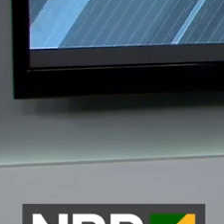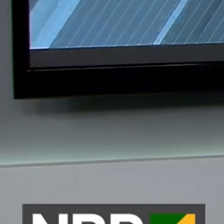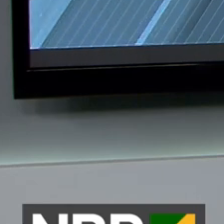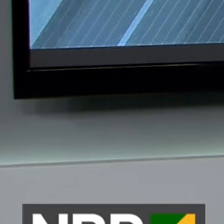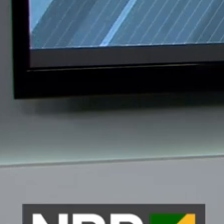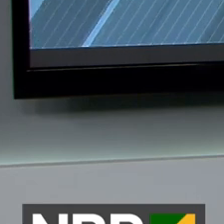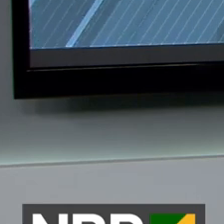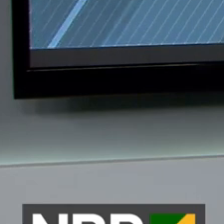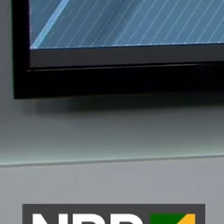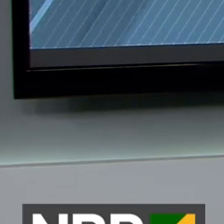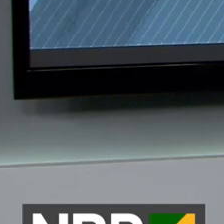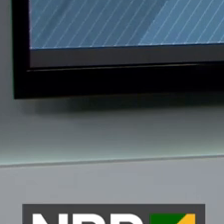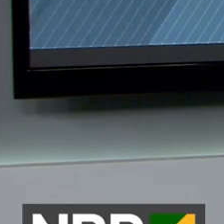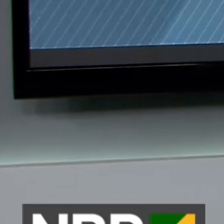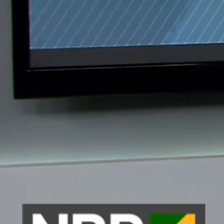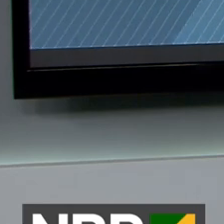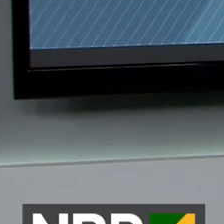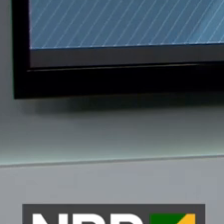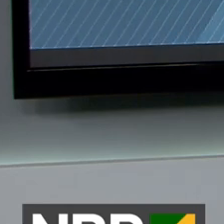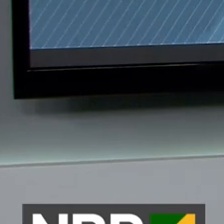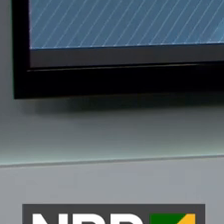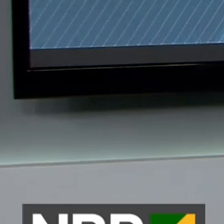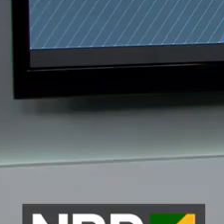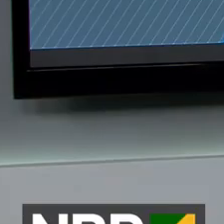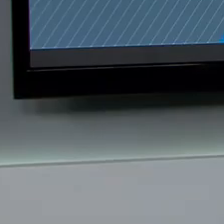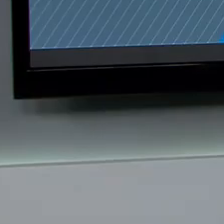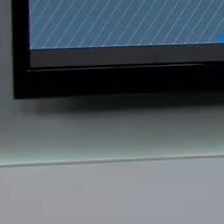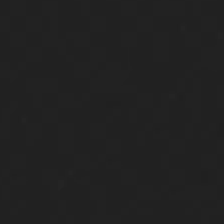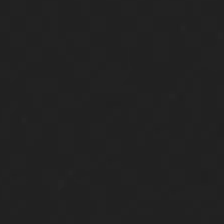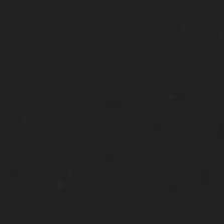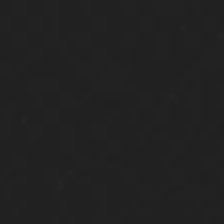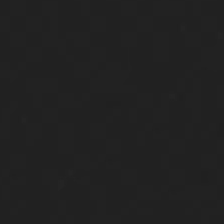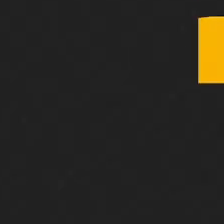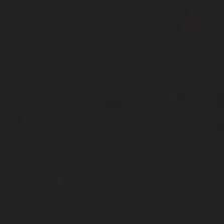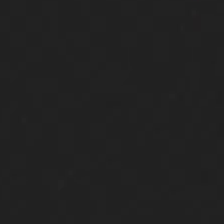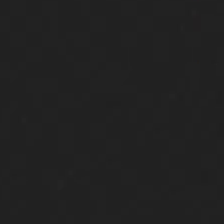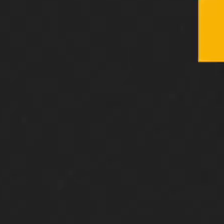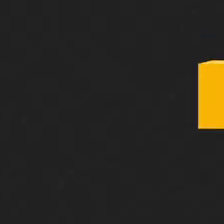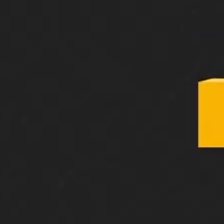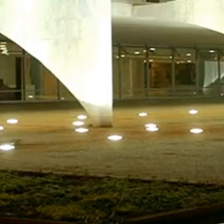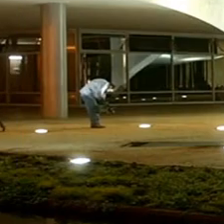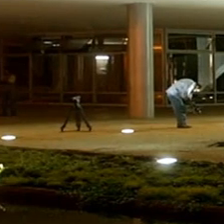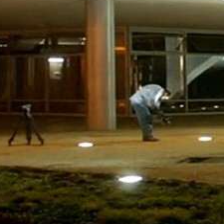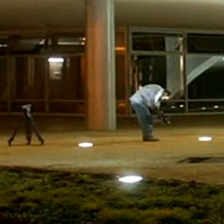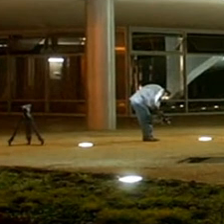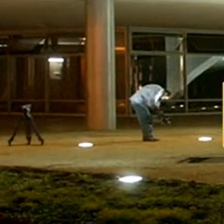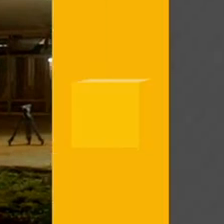gente na NBR, a TV do Governo Federal.